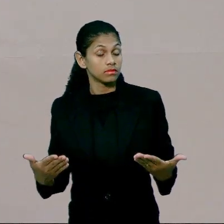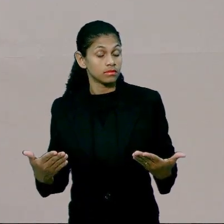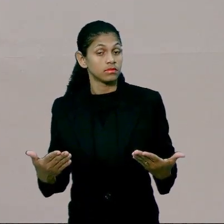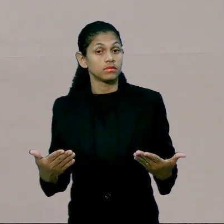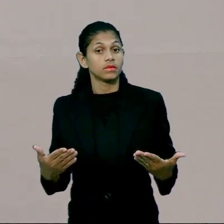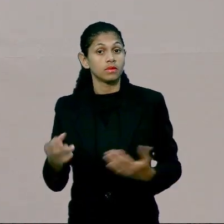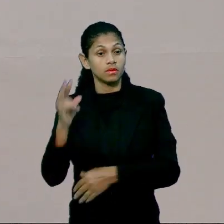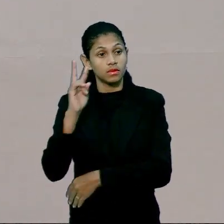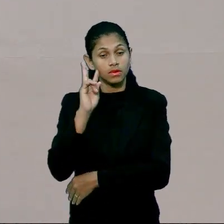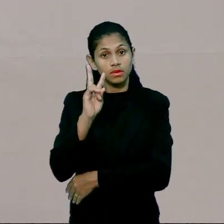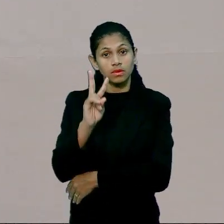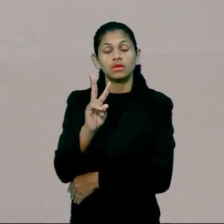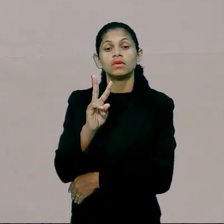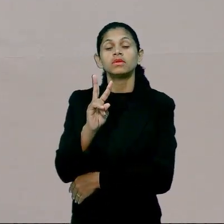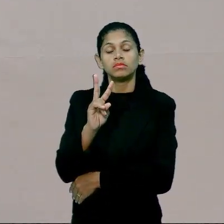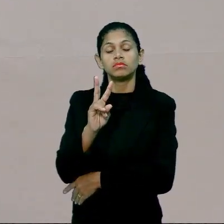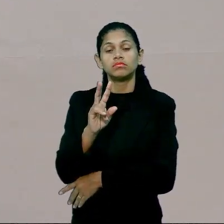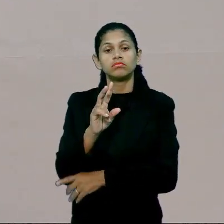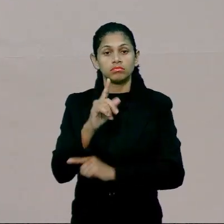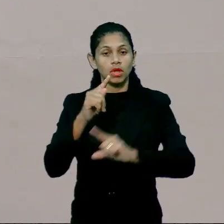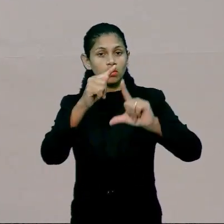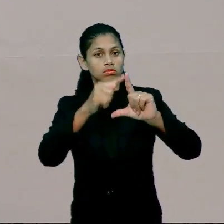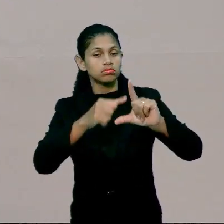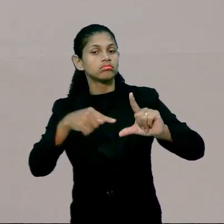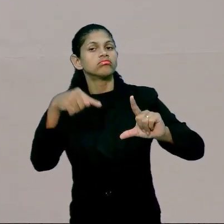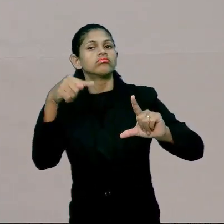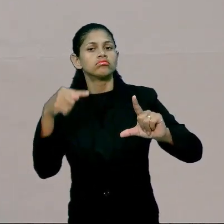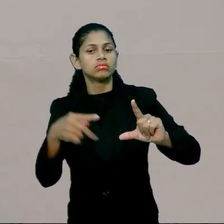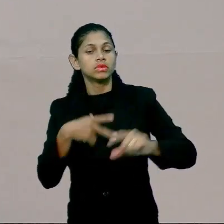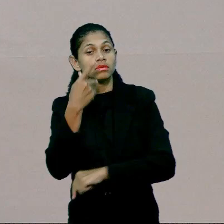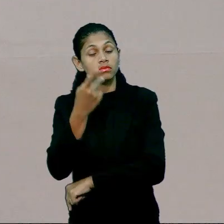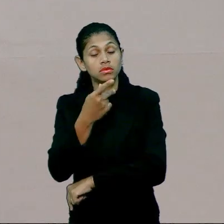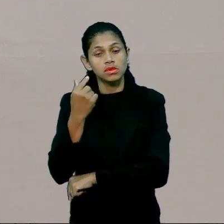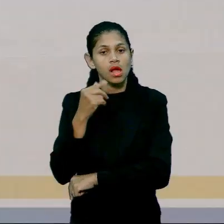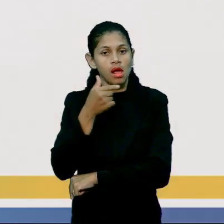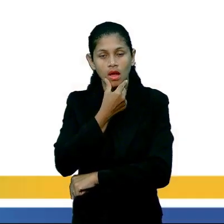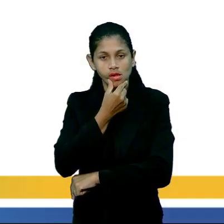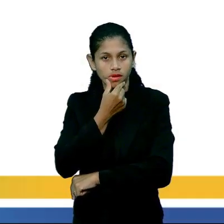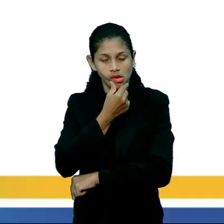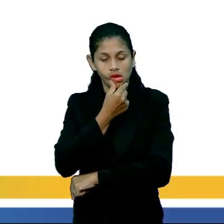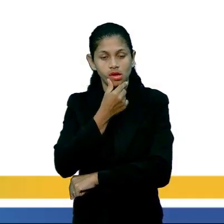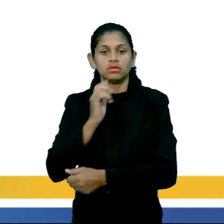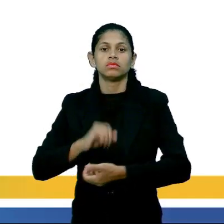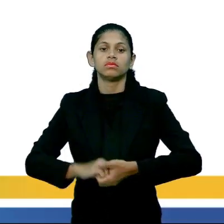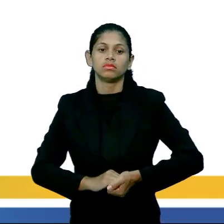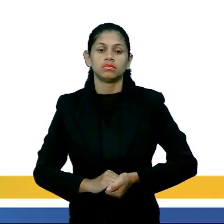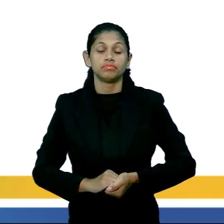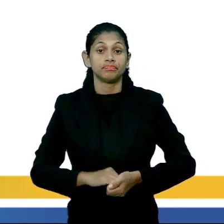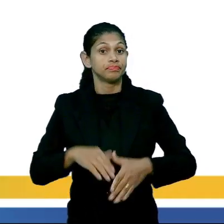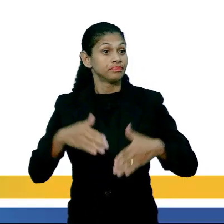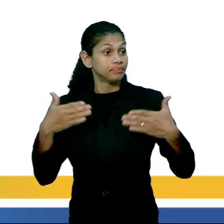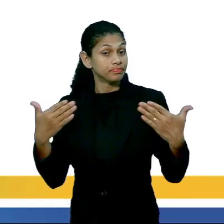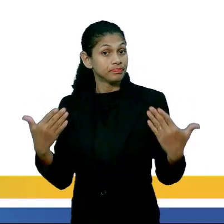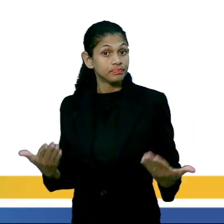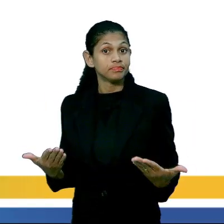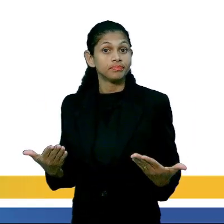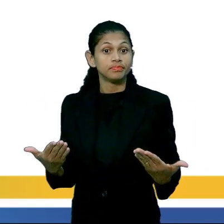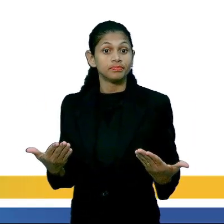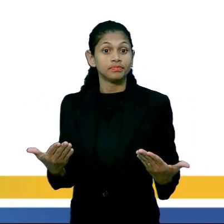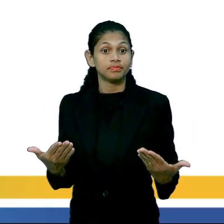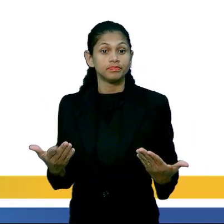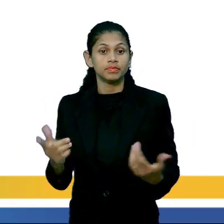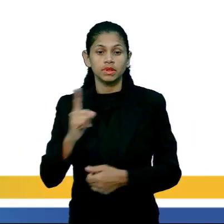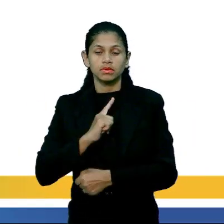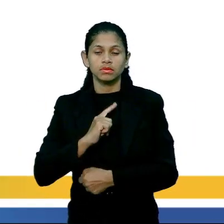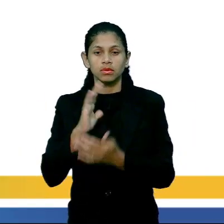acabaram de ver um infográfico falando ali sobre a questão da língua inglesa, ok? Então,